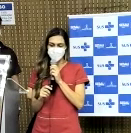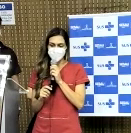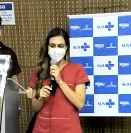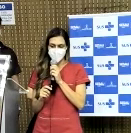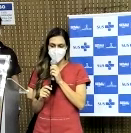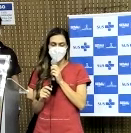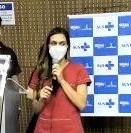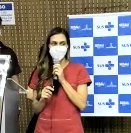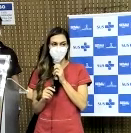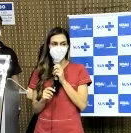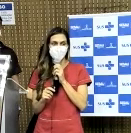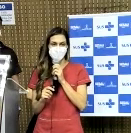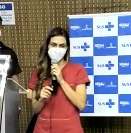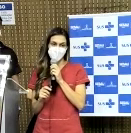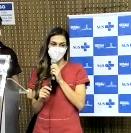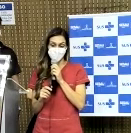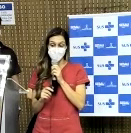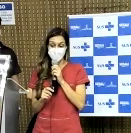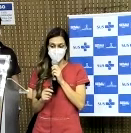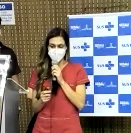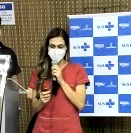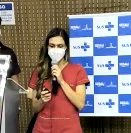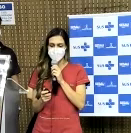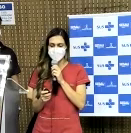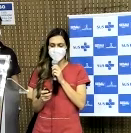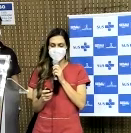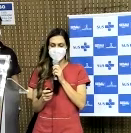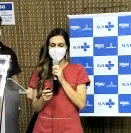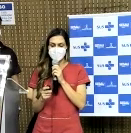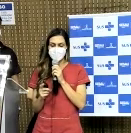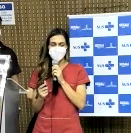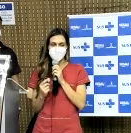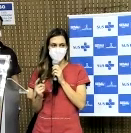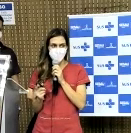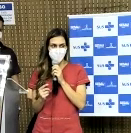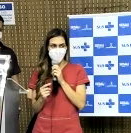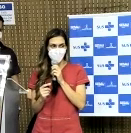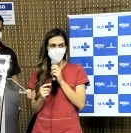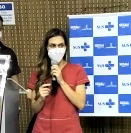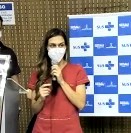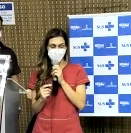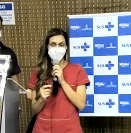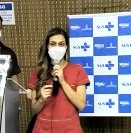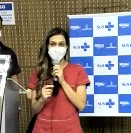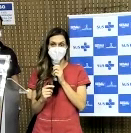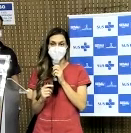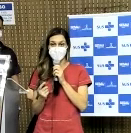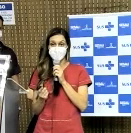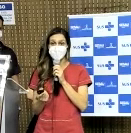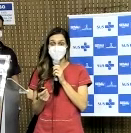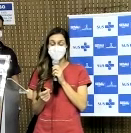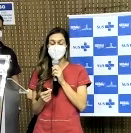2020, 1%, no segundo quadrimestre de 2021, 1%. Nós havíamos suspendido a agenda, né, de